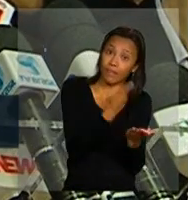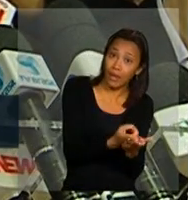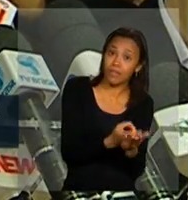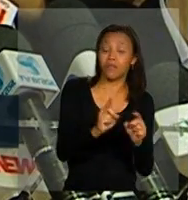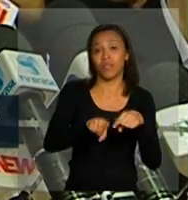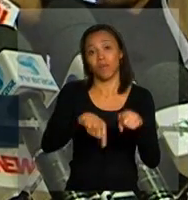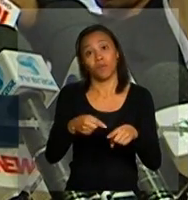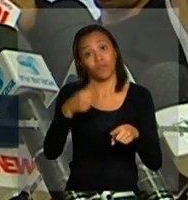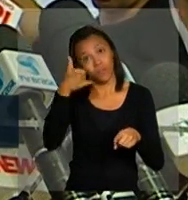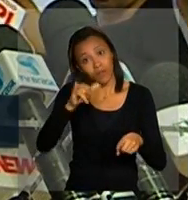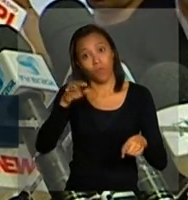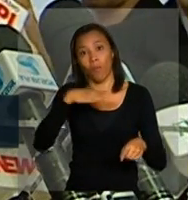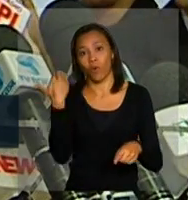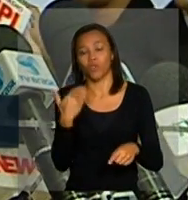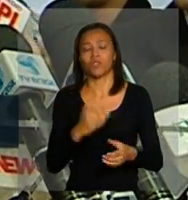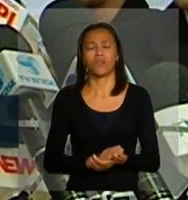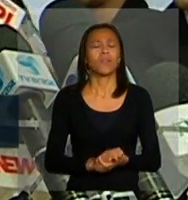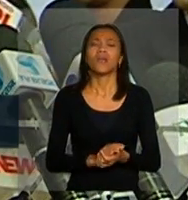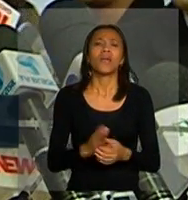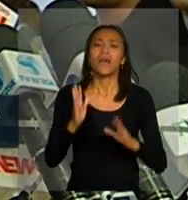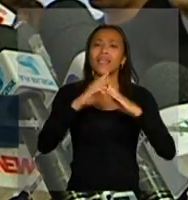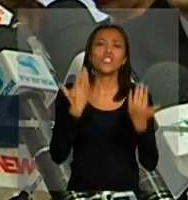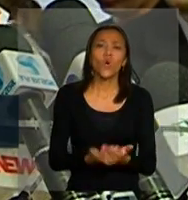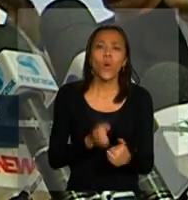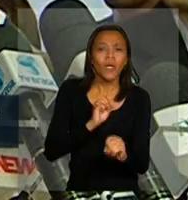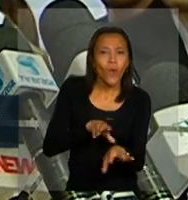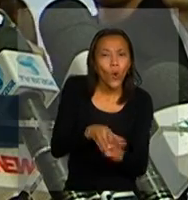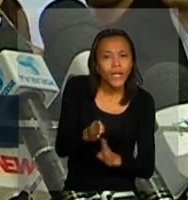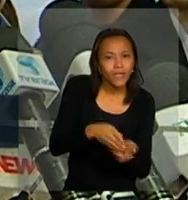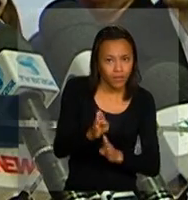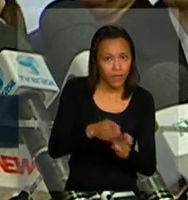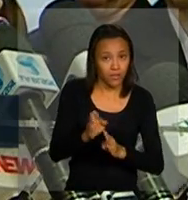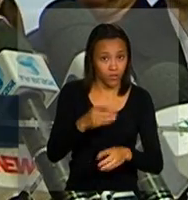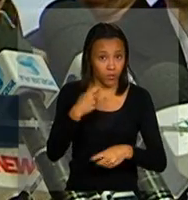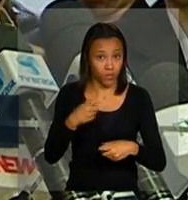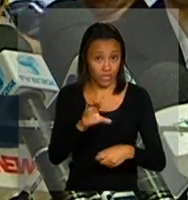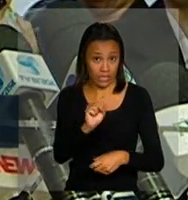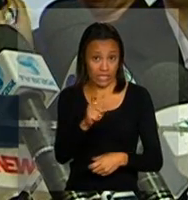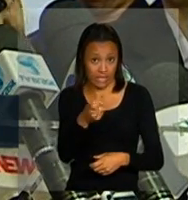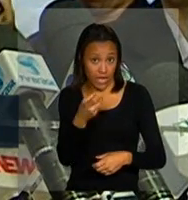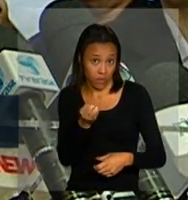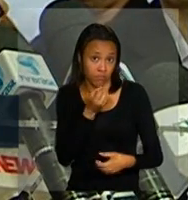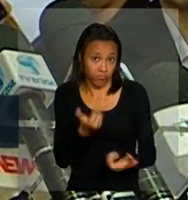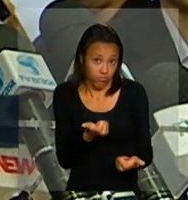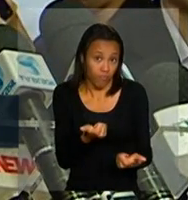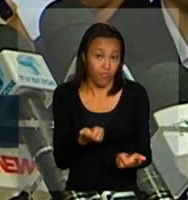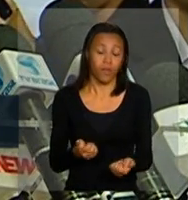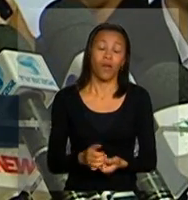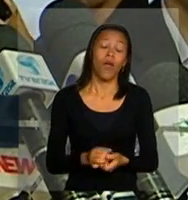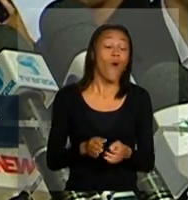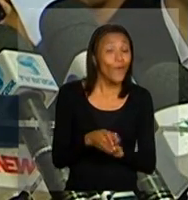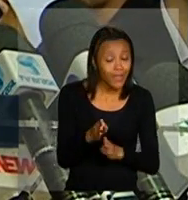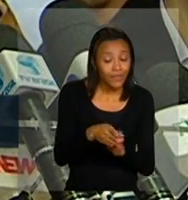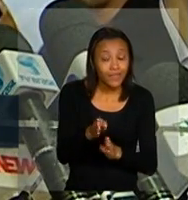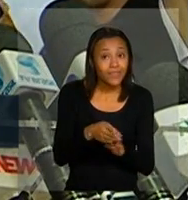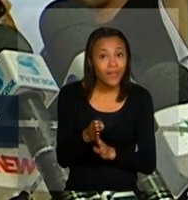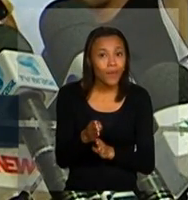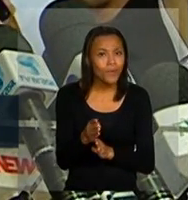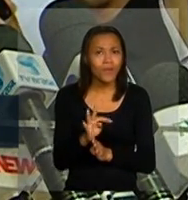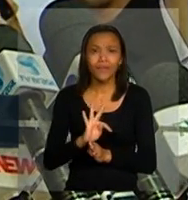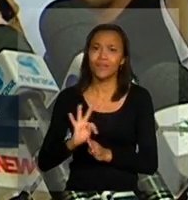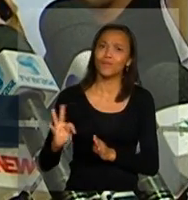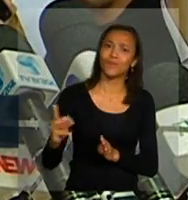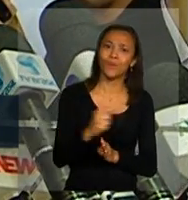óbito. Educação sexual na escola, ministro, pode ajudar a conscientizar esses mais jovens? Eu diria que a orientação tem que ser feita em todos